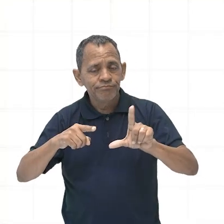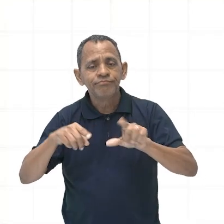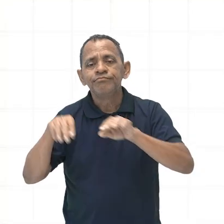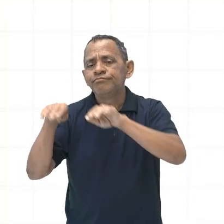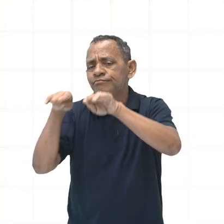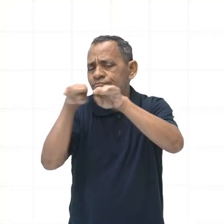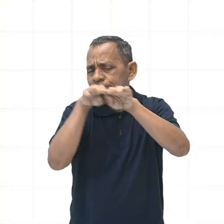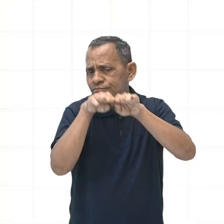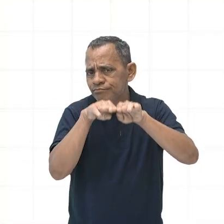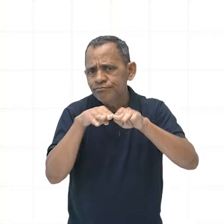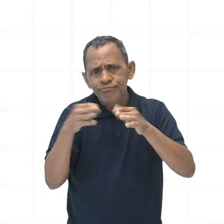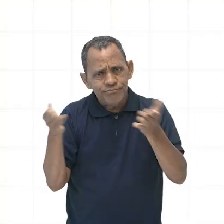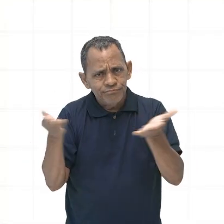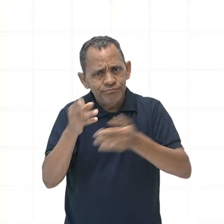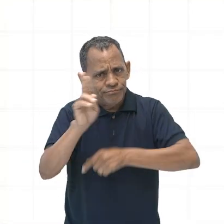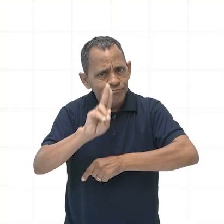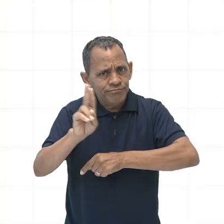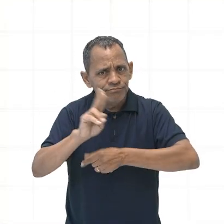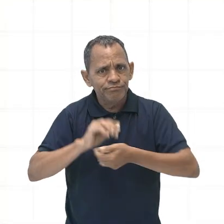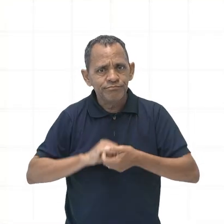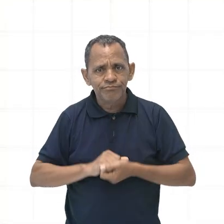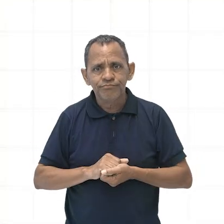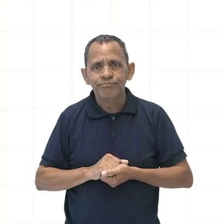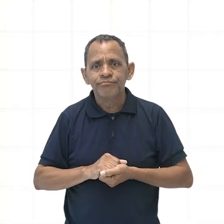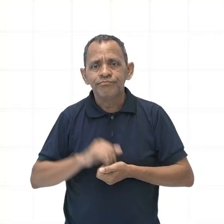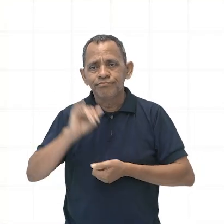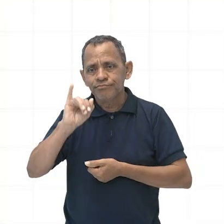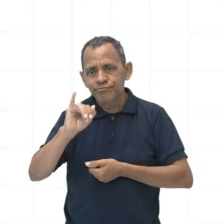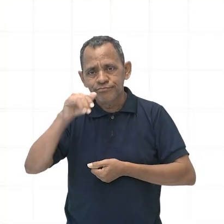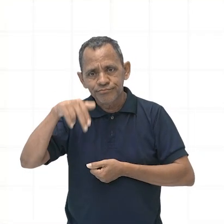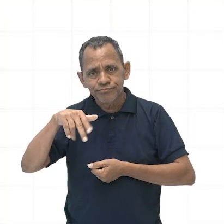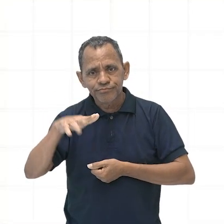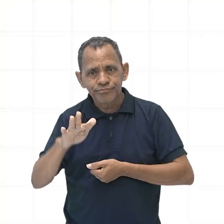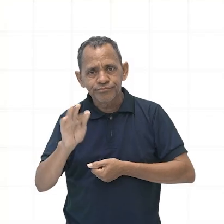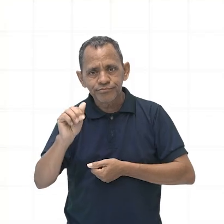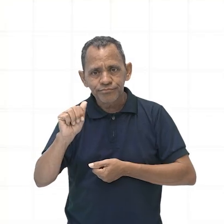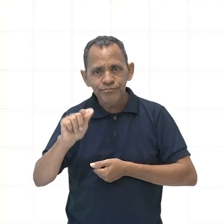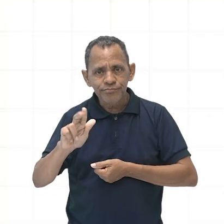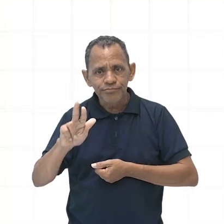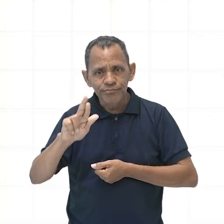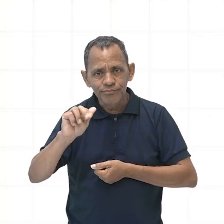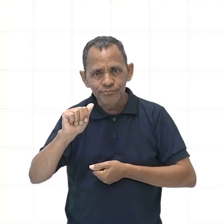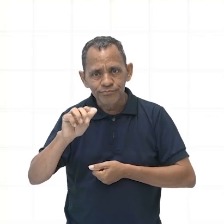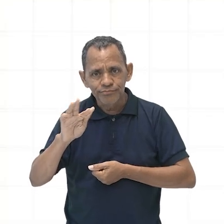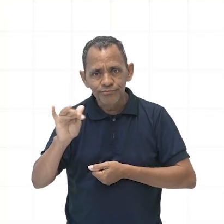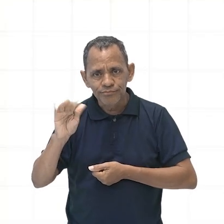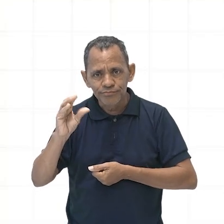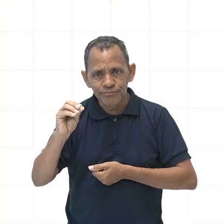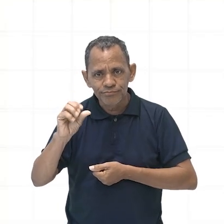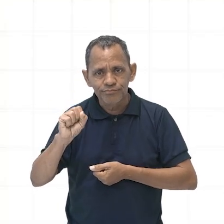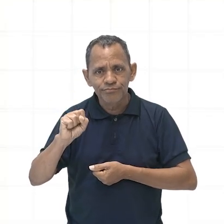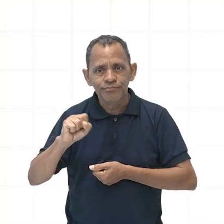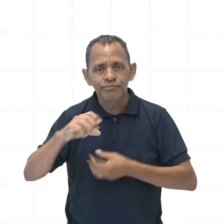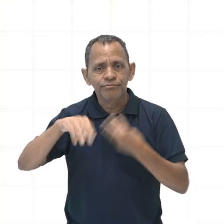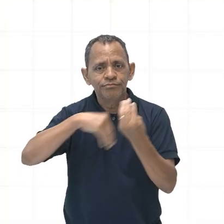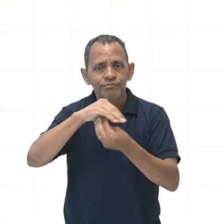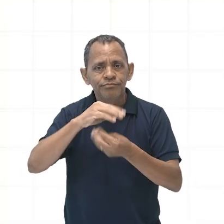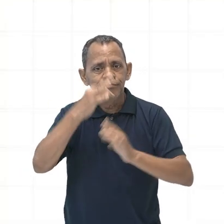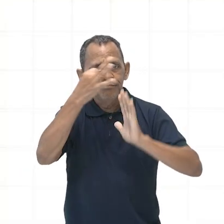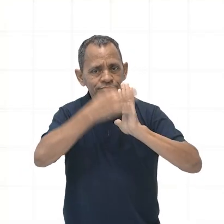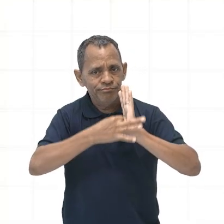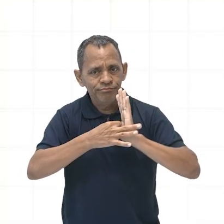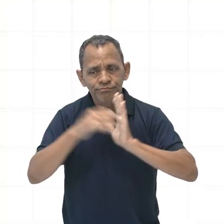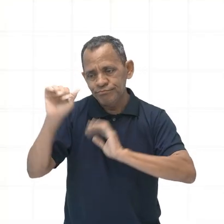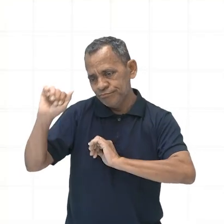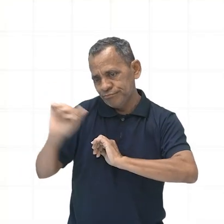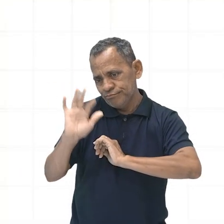utilizado hoje em dia, são os infográficos. Eles são como uma mistura de texto com imagem, desenho,